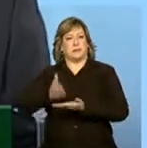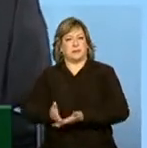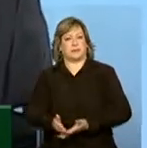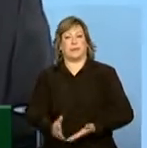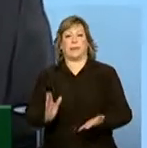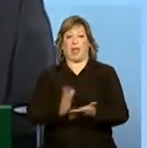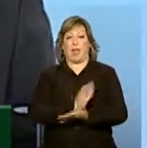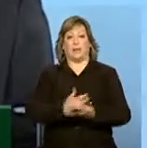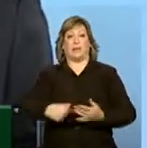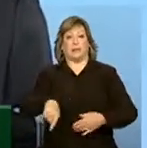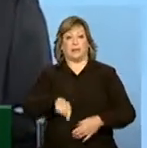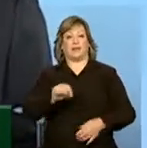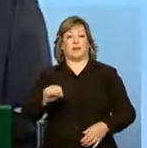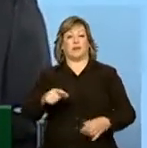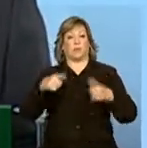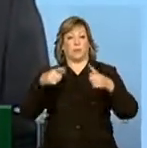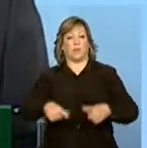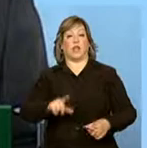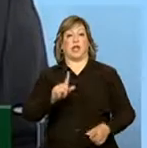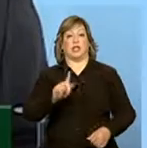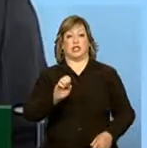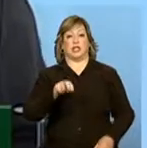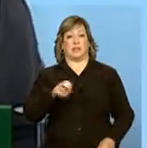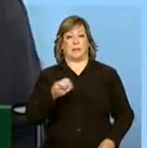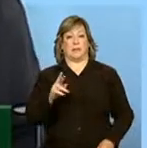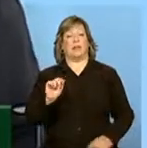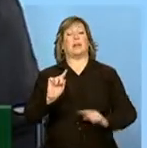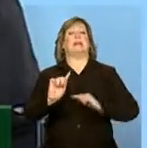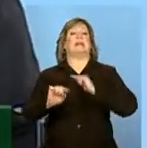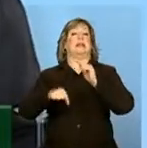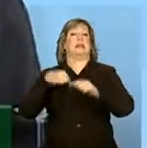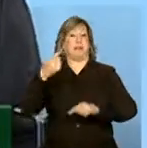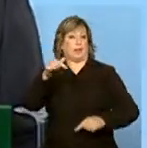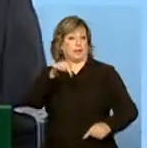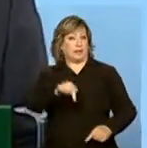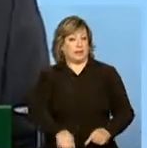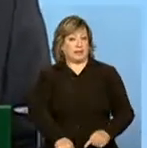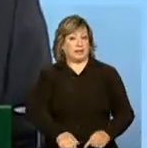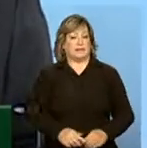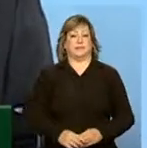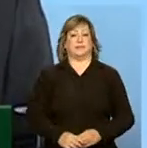algumas delas em Genebra. Depois tivemos aqui,